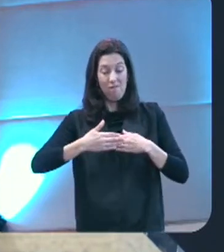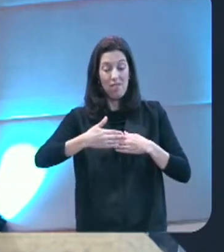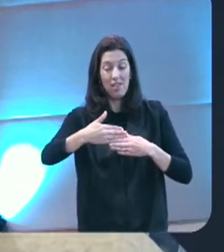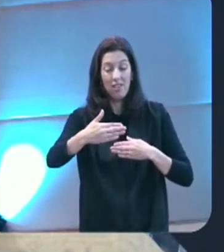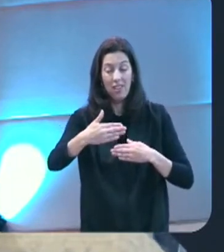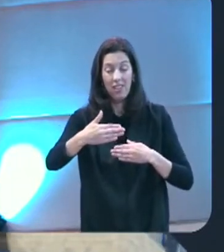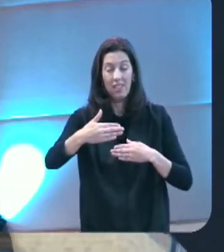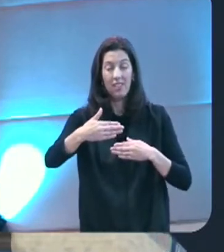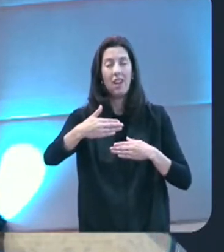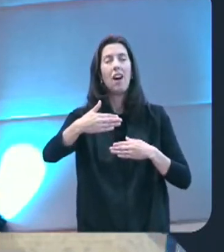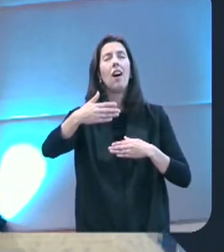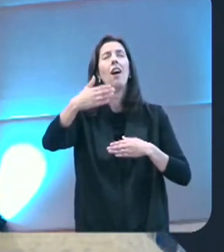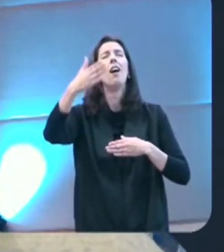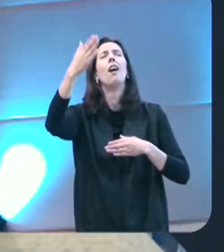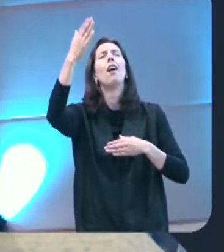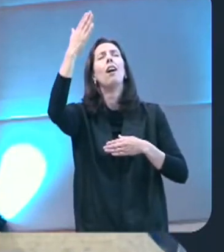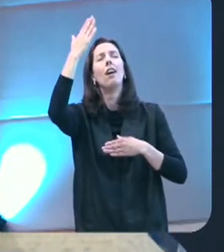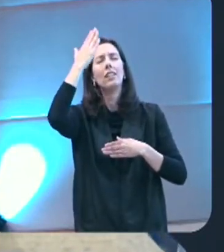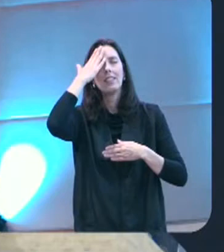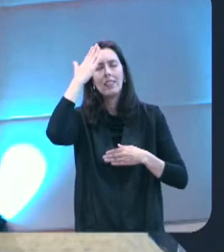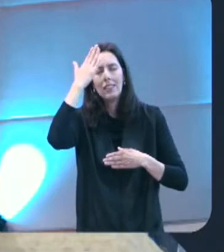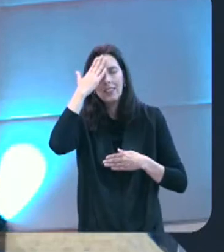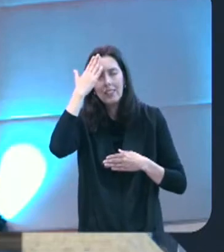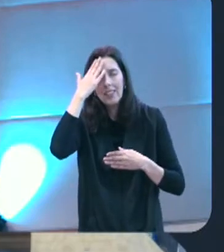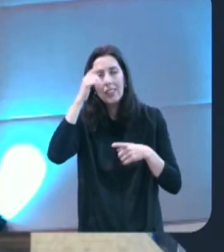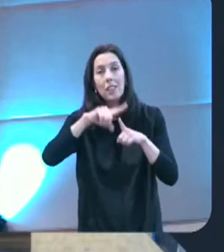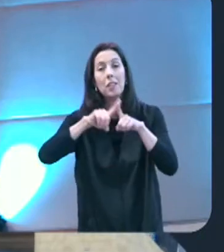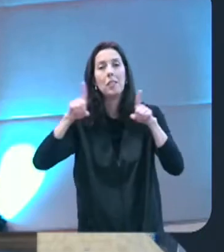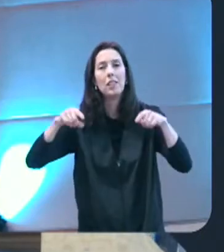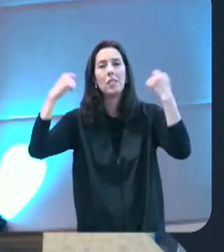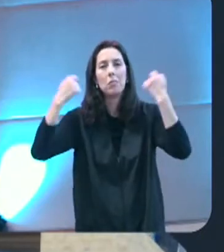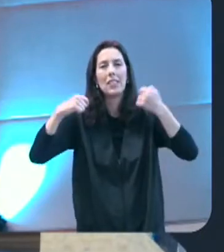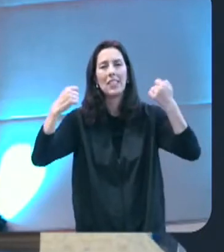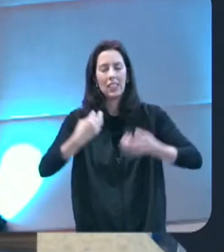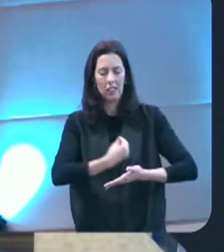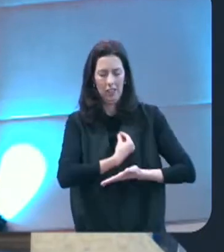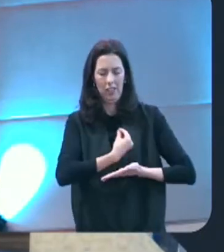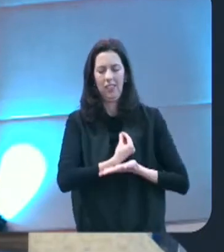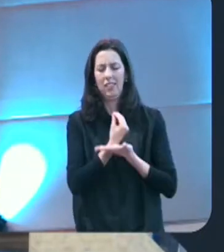Eu compreendi a salvação.